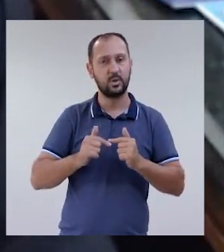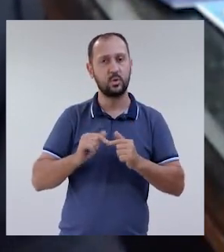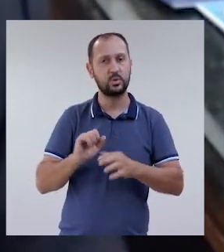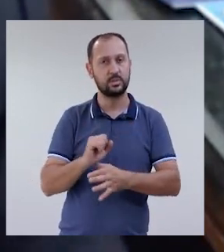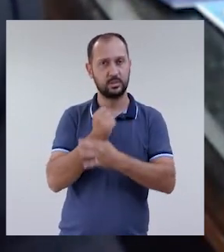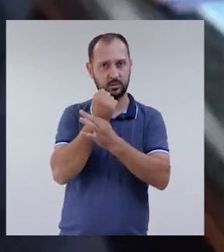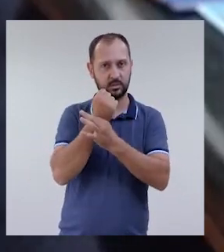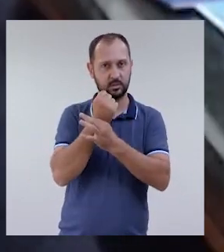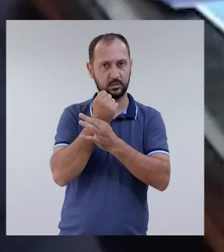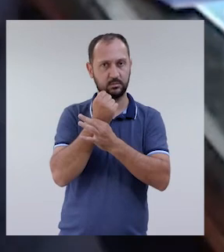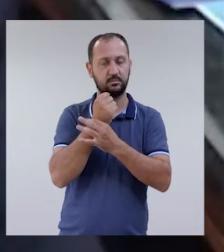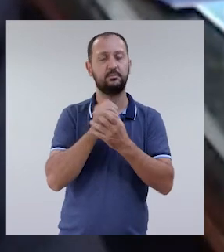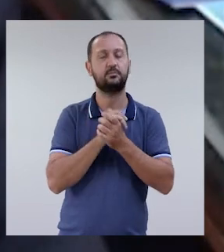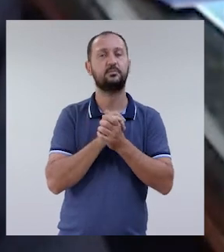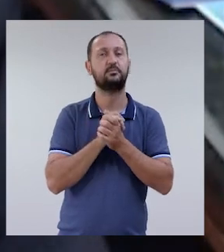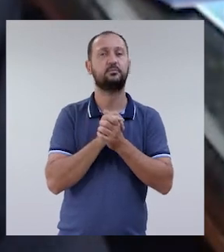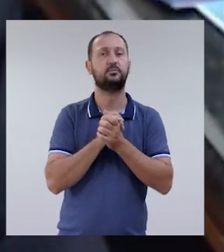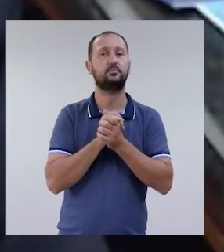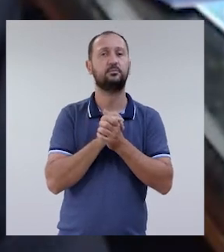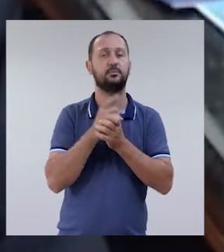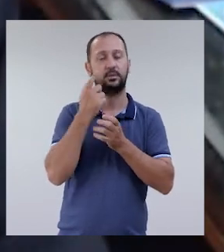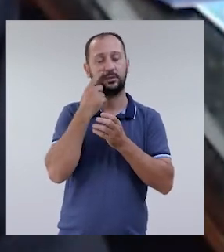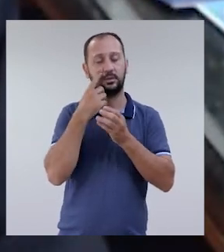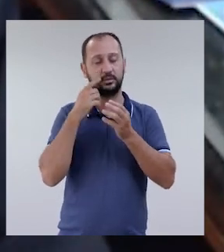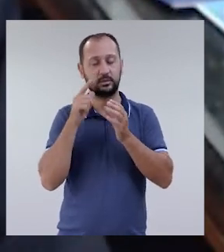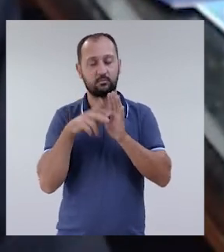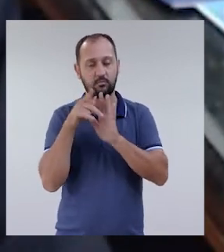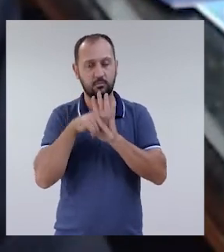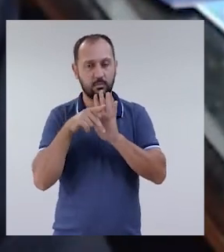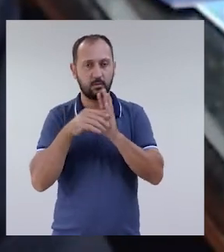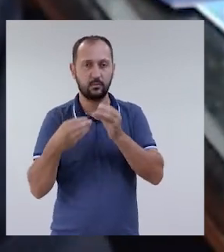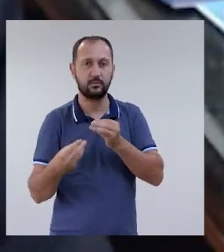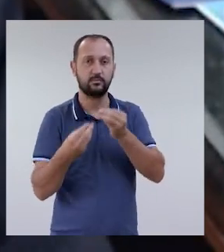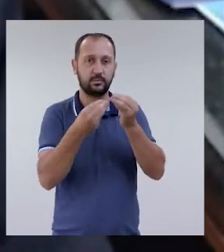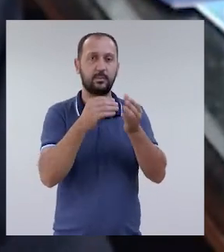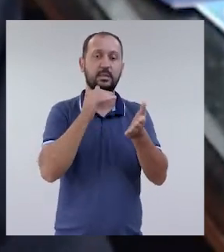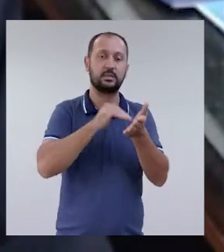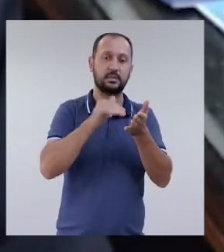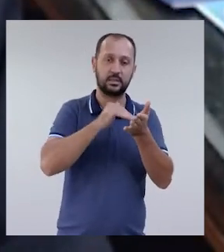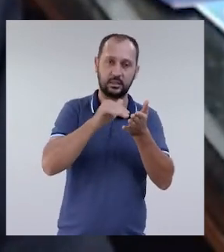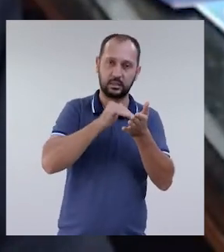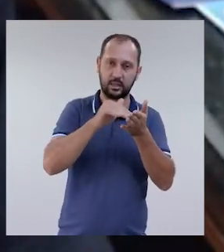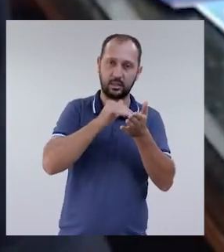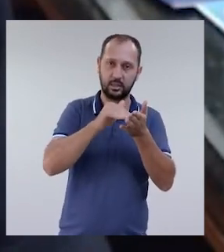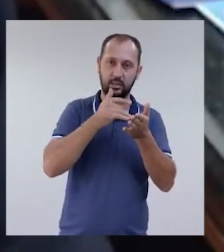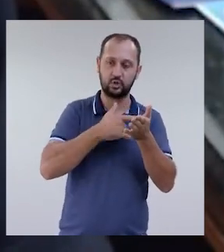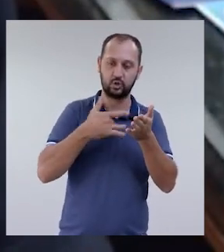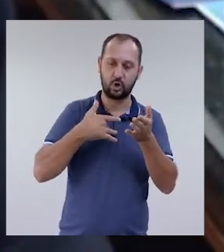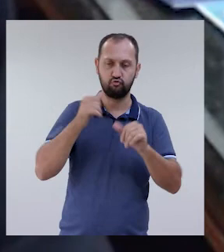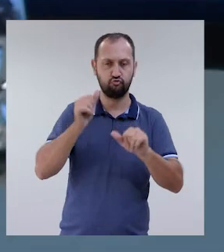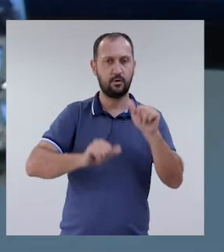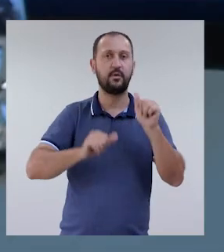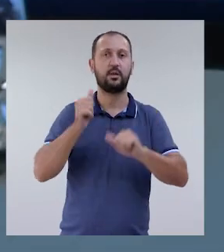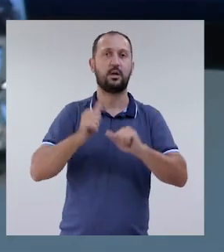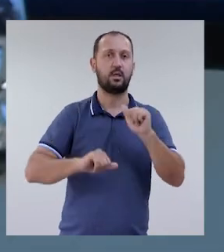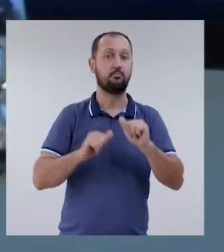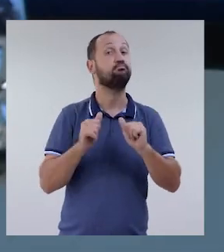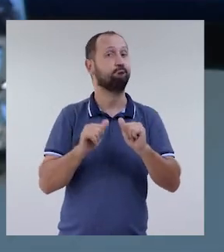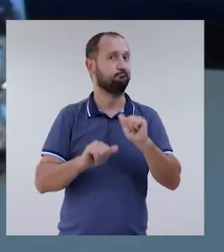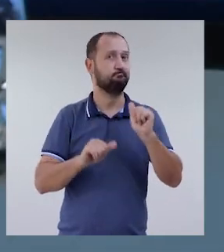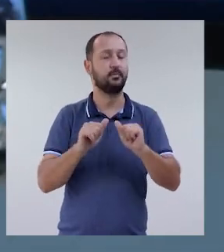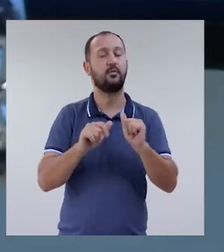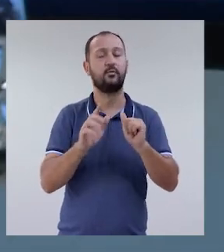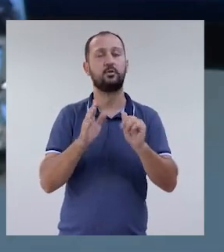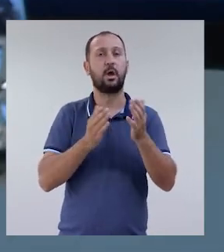plano foi colocado à apreciação da Secretaria de Saúde Estadual e